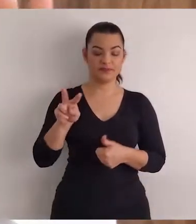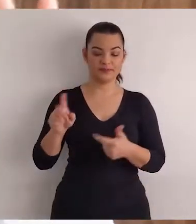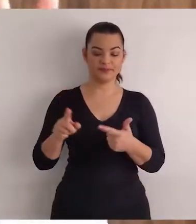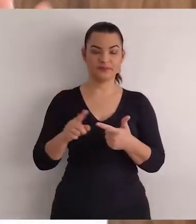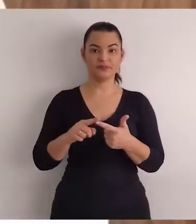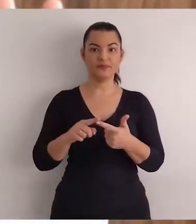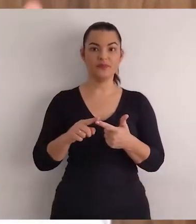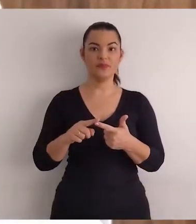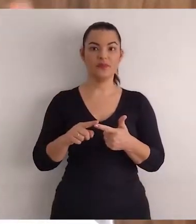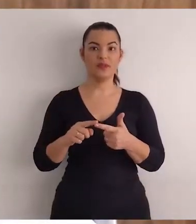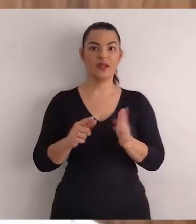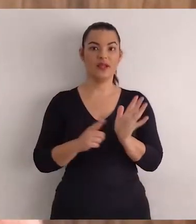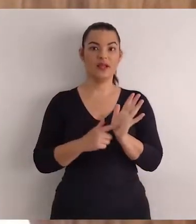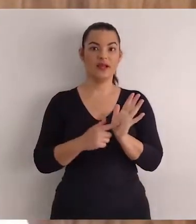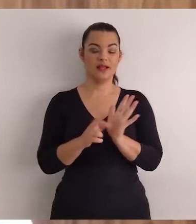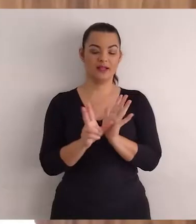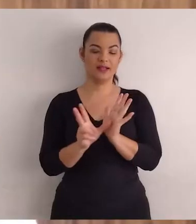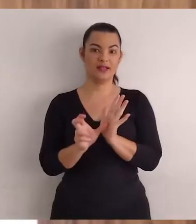tato,